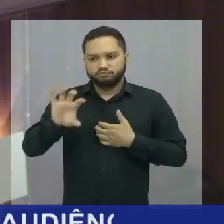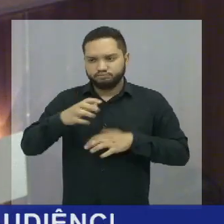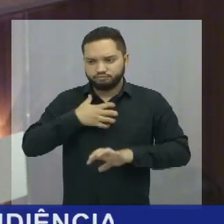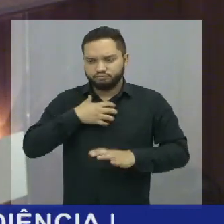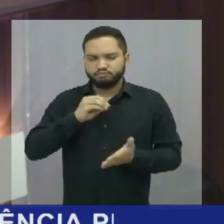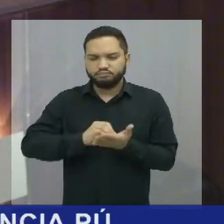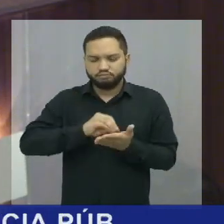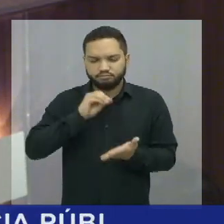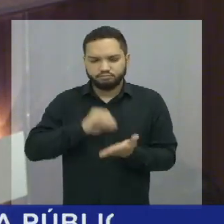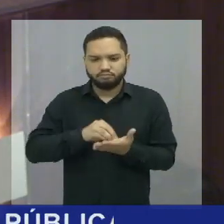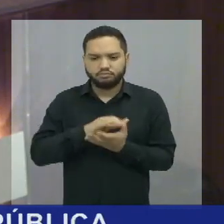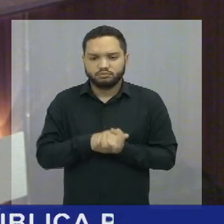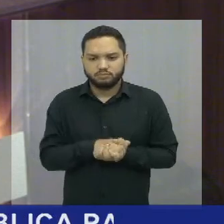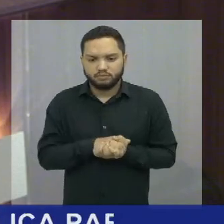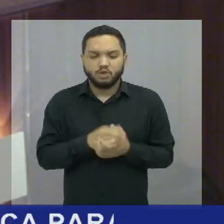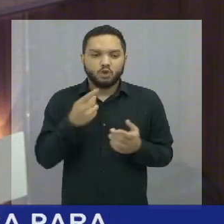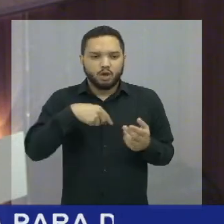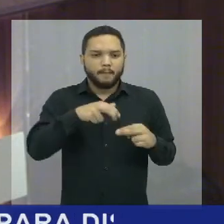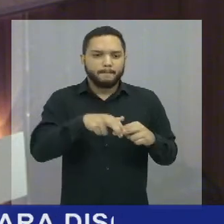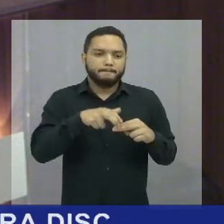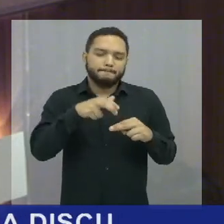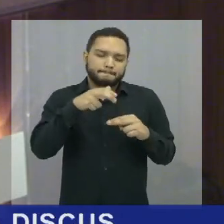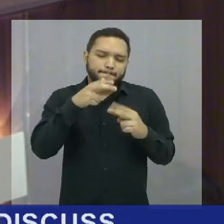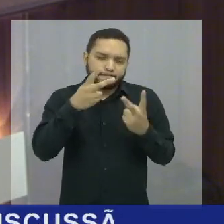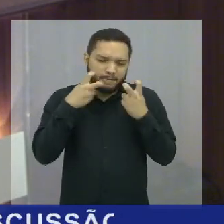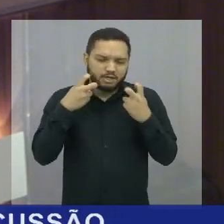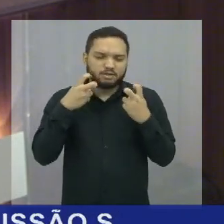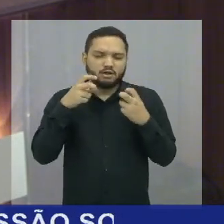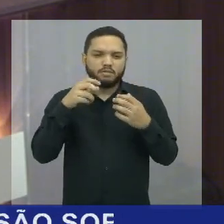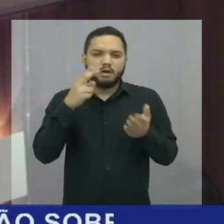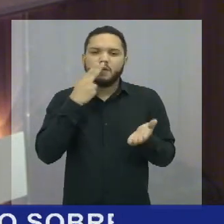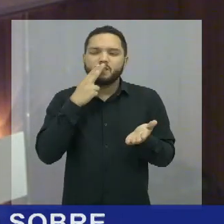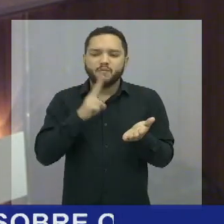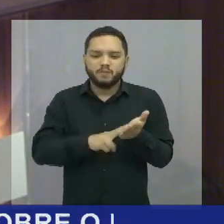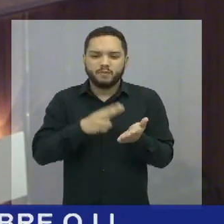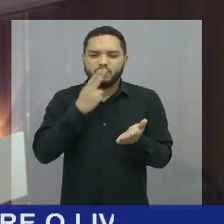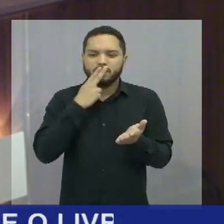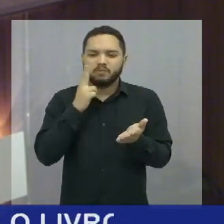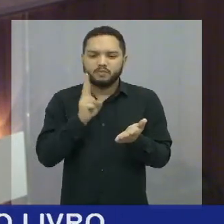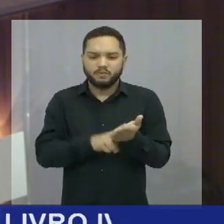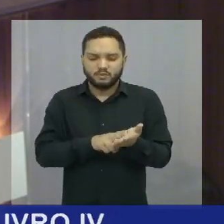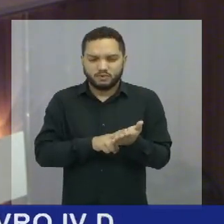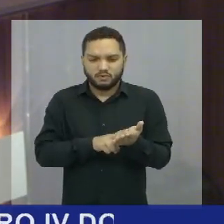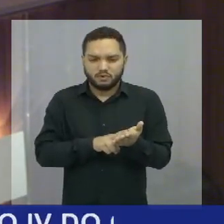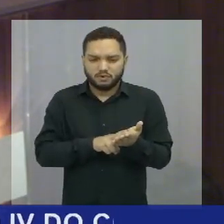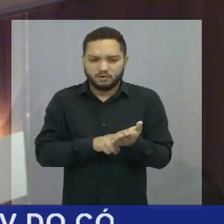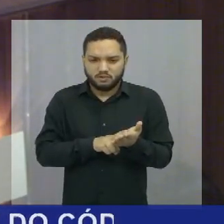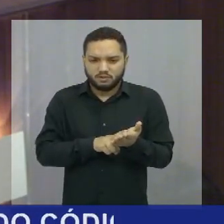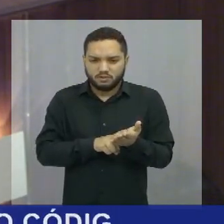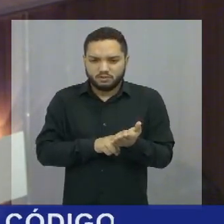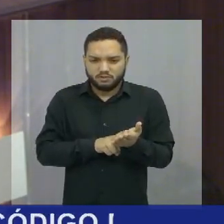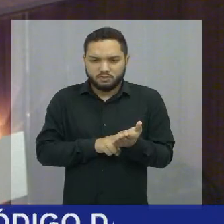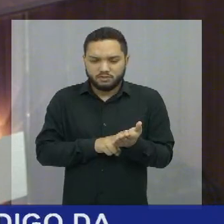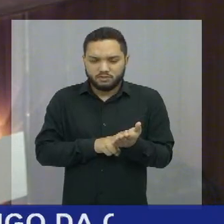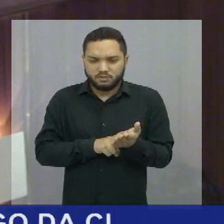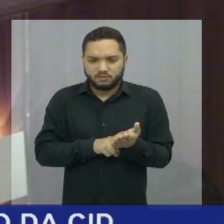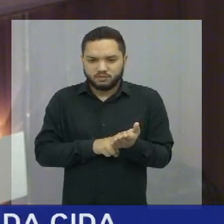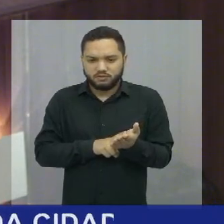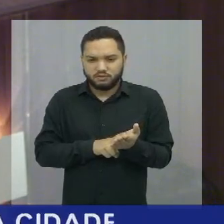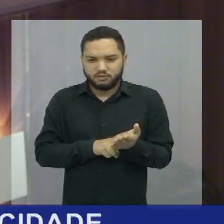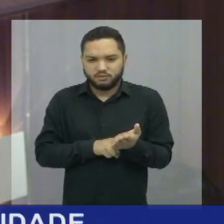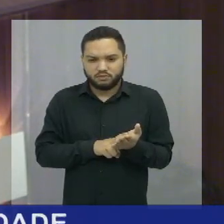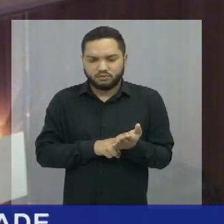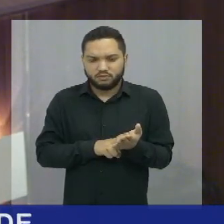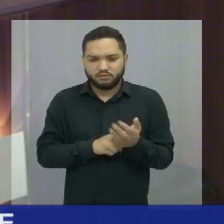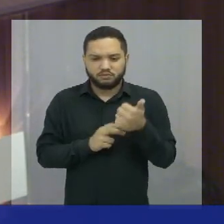exemplo, nas multas, viu, doutor Rodrigo, as atenuantes, bem